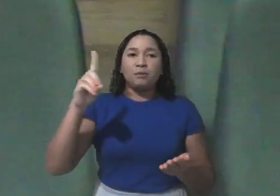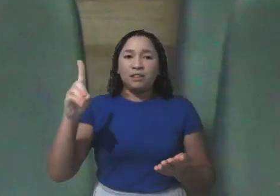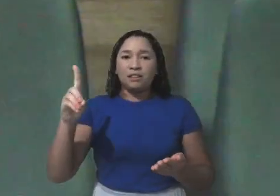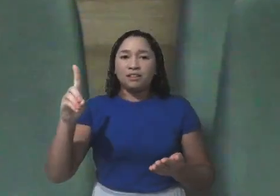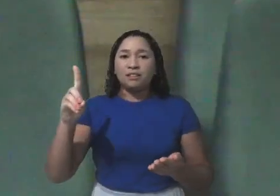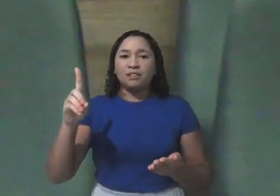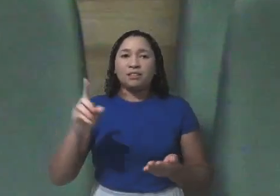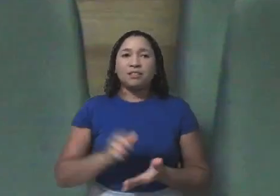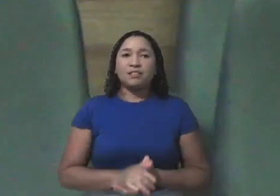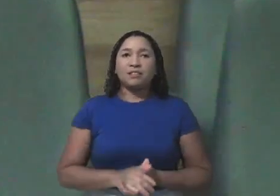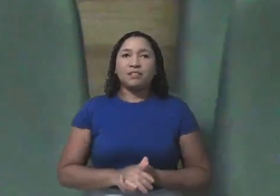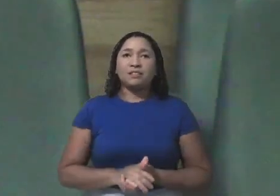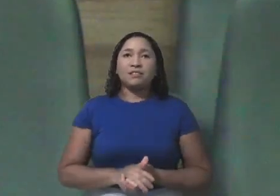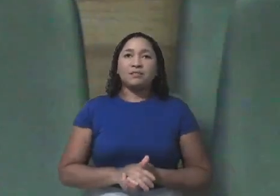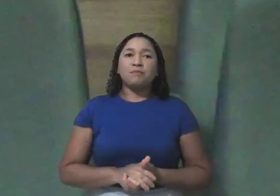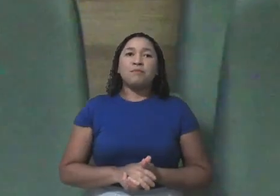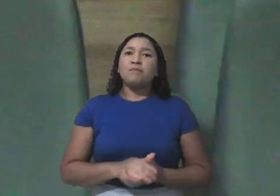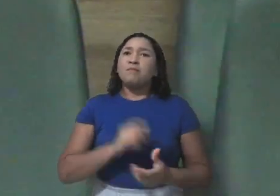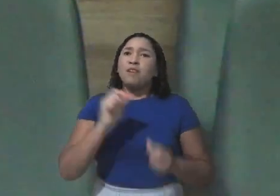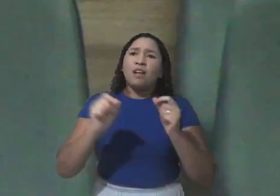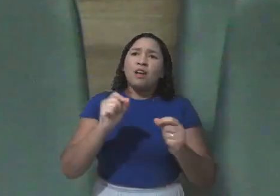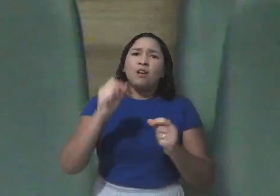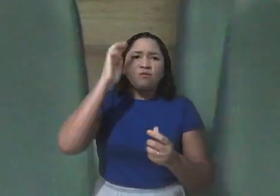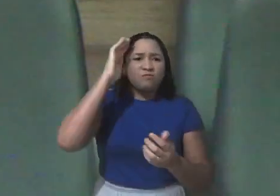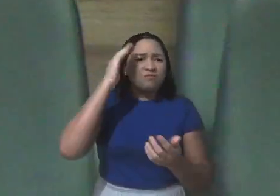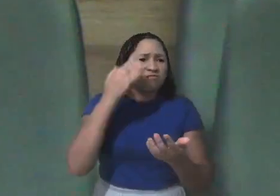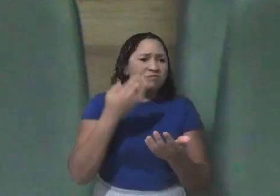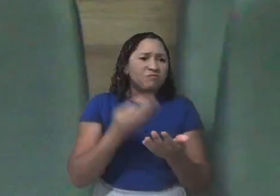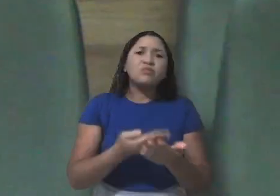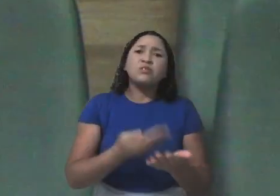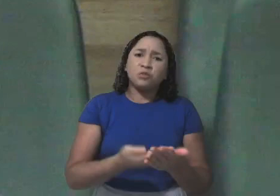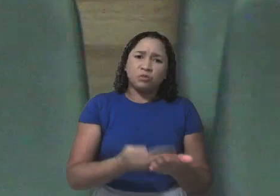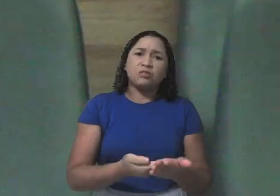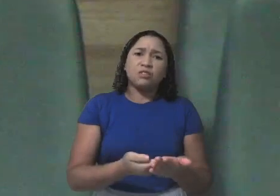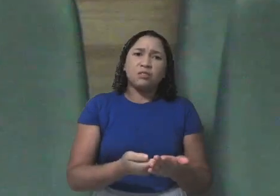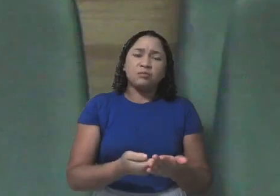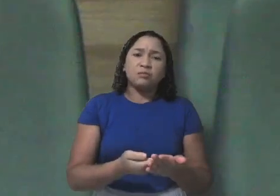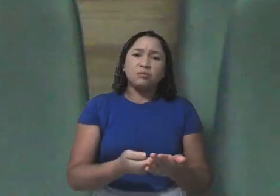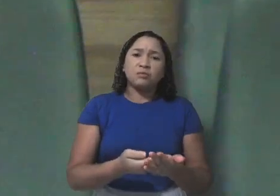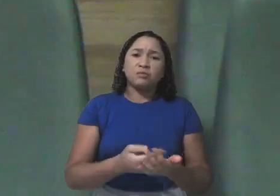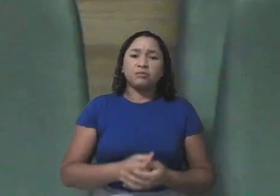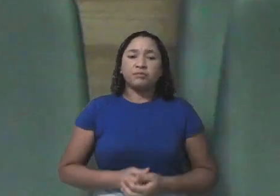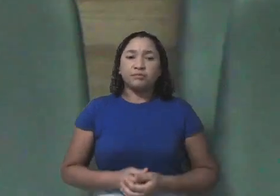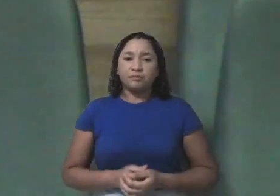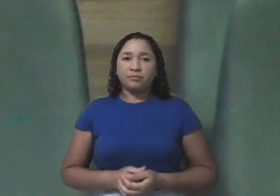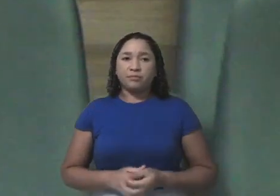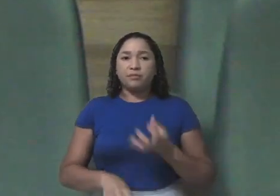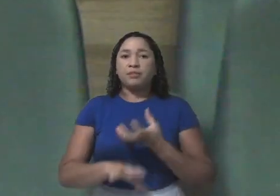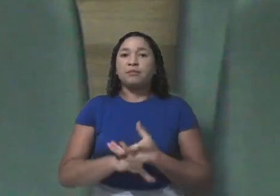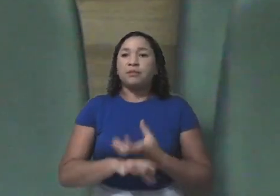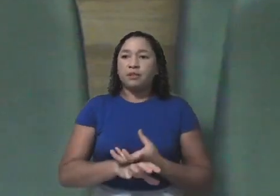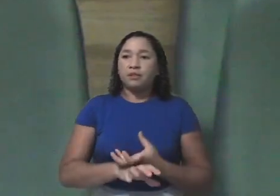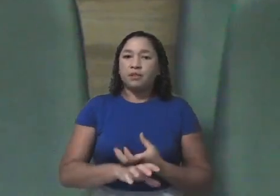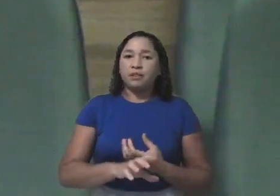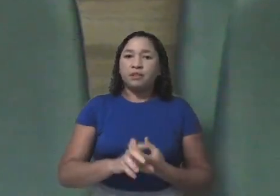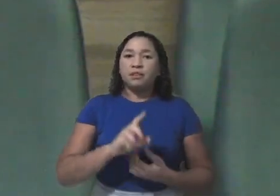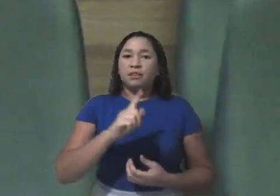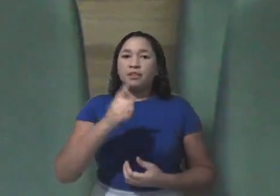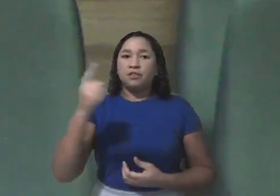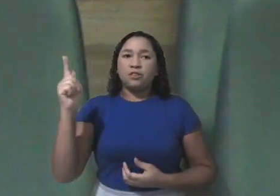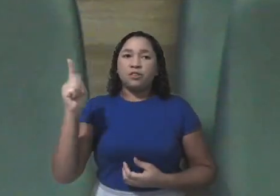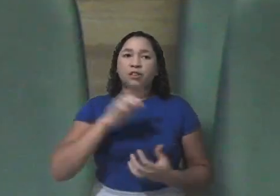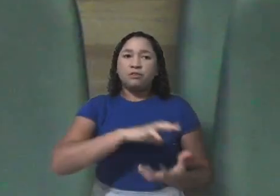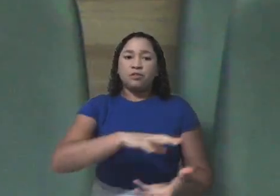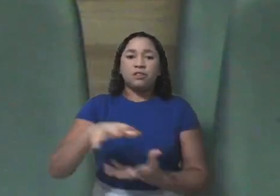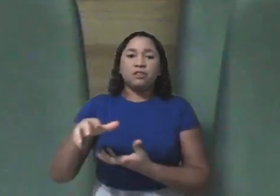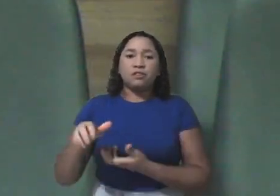geografia bíblica. O que é que estudamos nessa matéria? Onde provavelmente era o Jardim do Éden, né, do começo. Onde era Ur